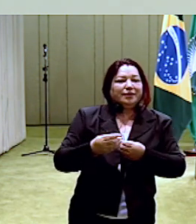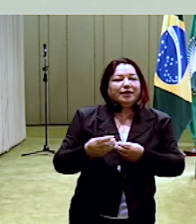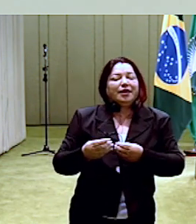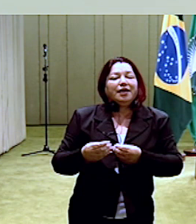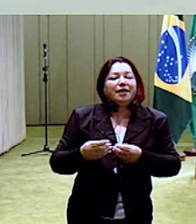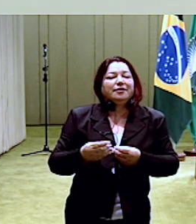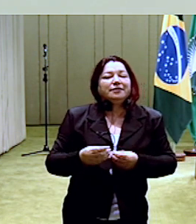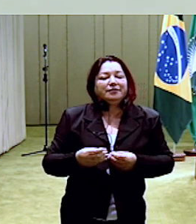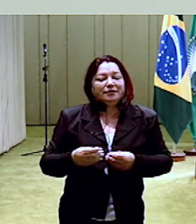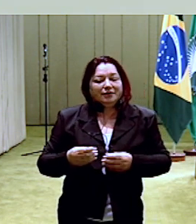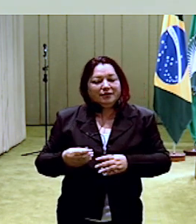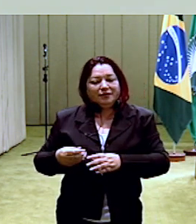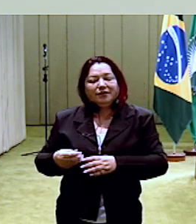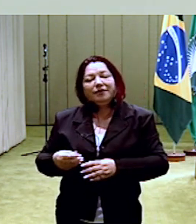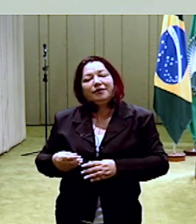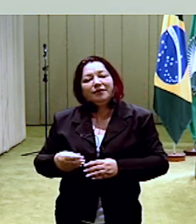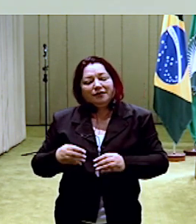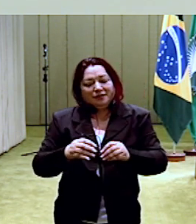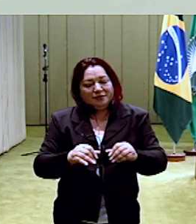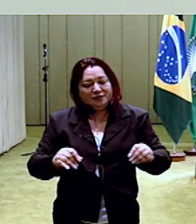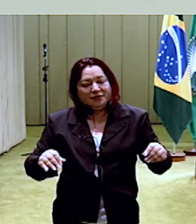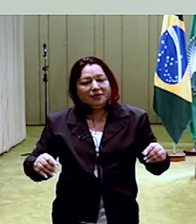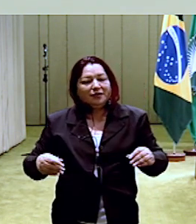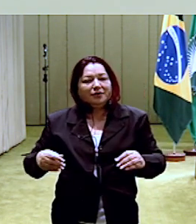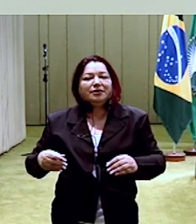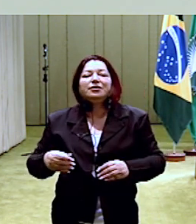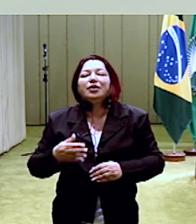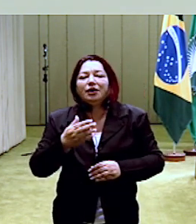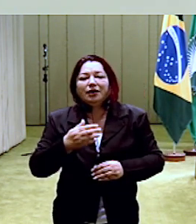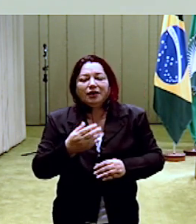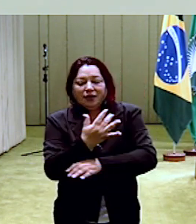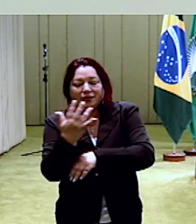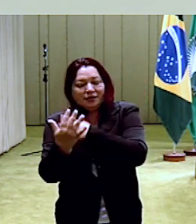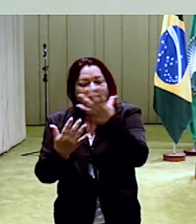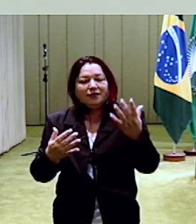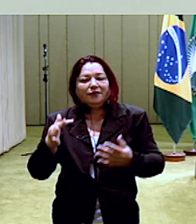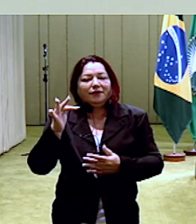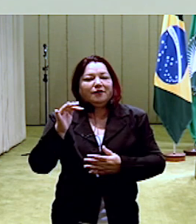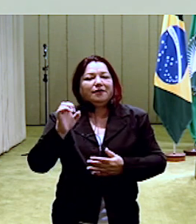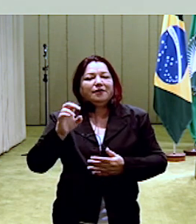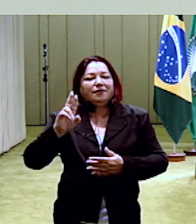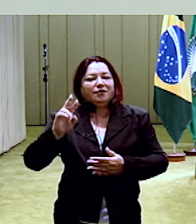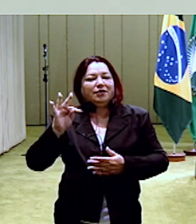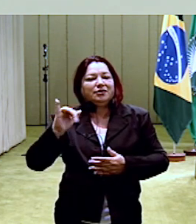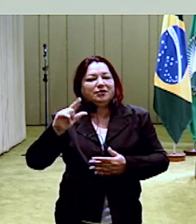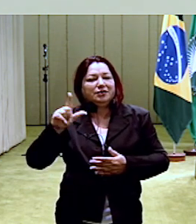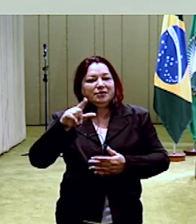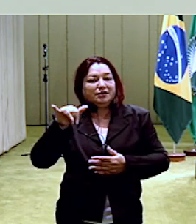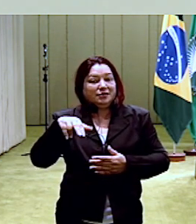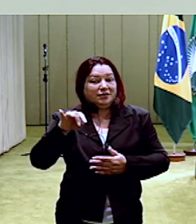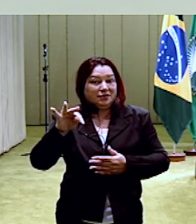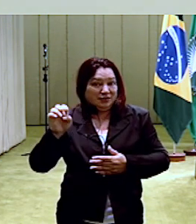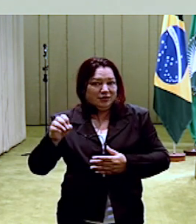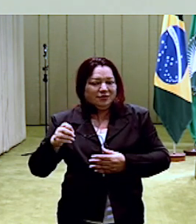e importa fertilizantes, que isso acho que foi uma das coisas da pandemia. A pandemia a gente tinha abriu as portas para